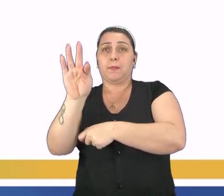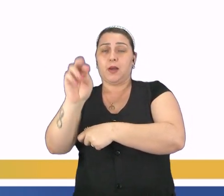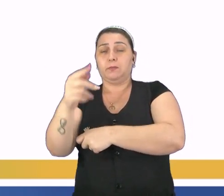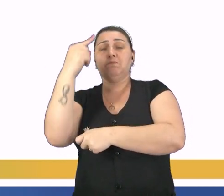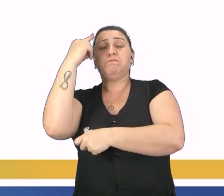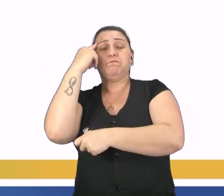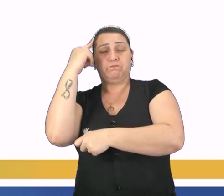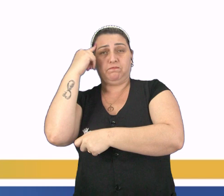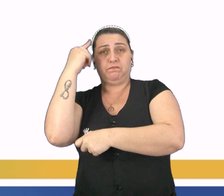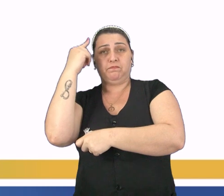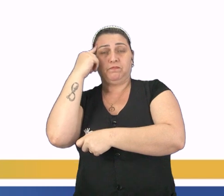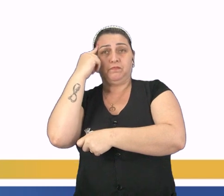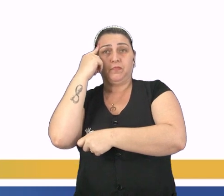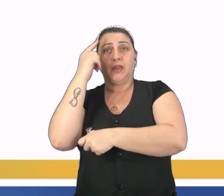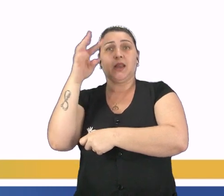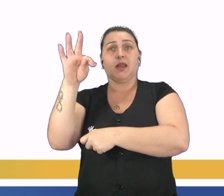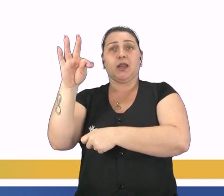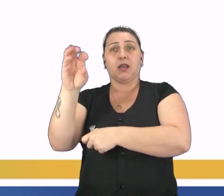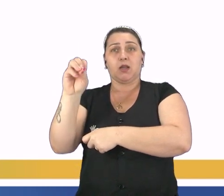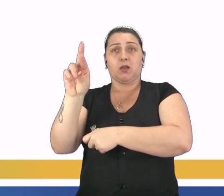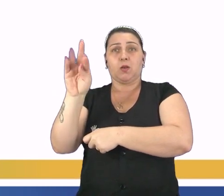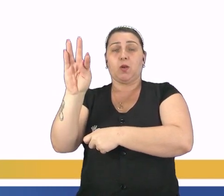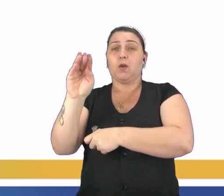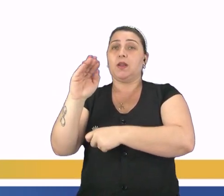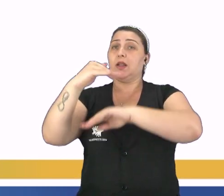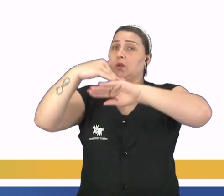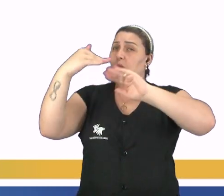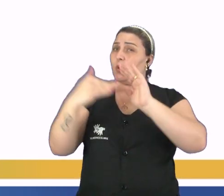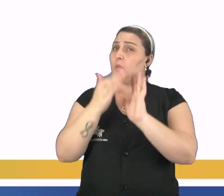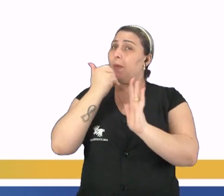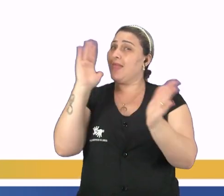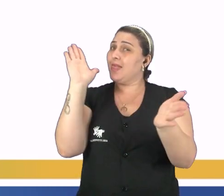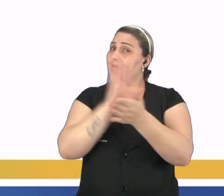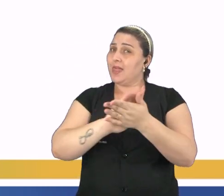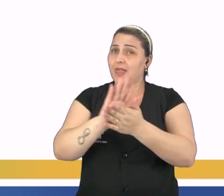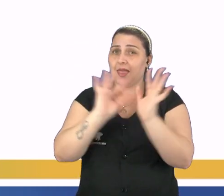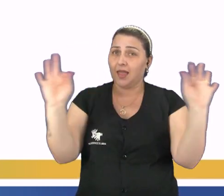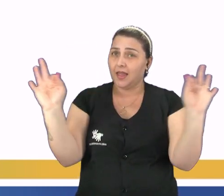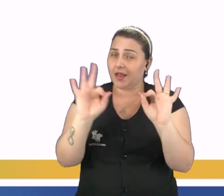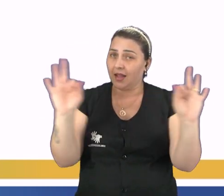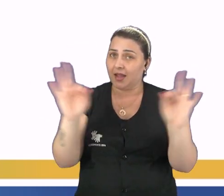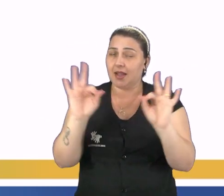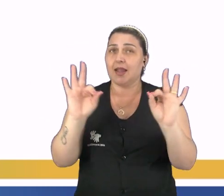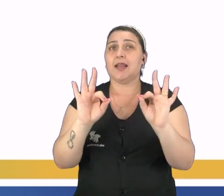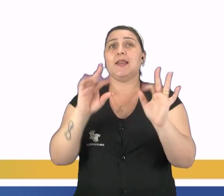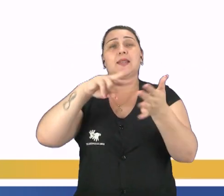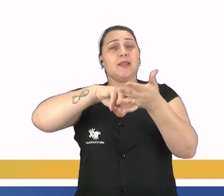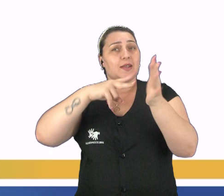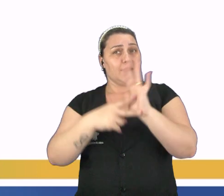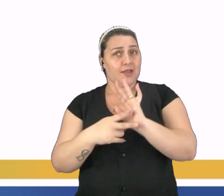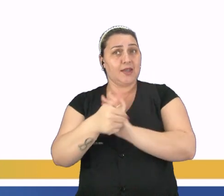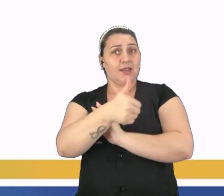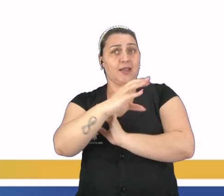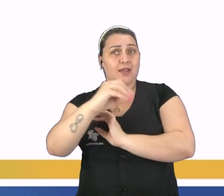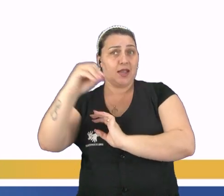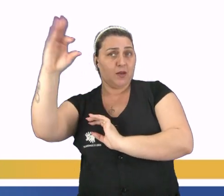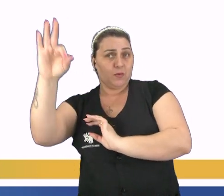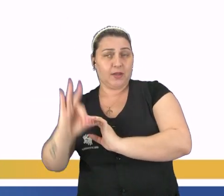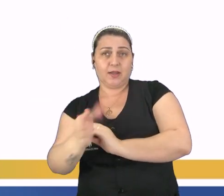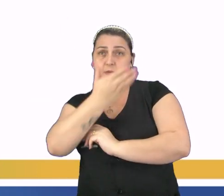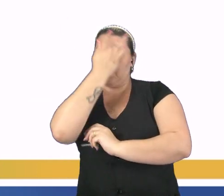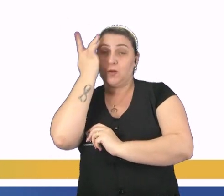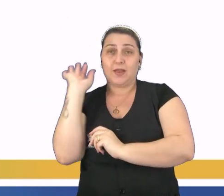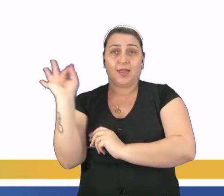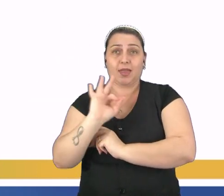Pensamos então que a torta ela inteira, sem ter tirado nenhum pedacinho dela, ela equivale a 100%. Ninguém